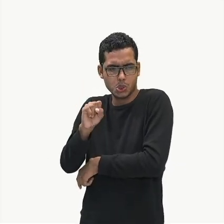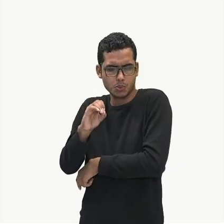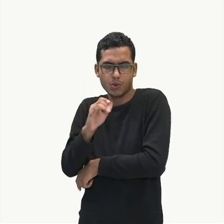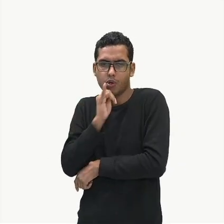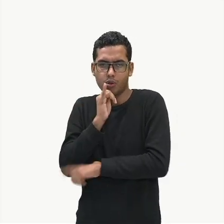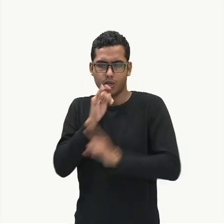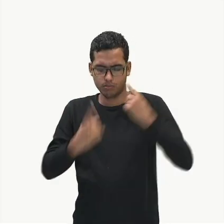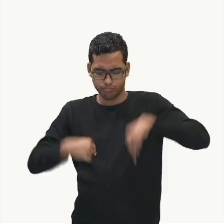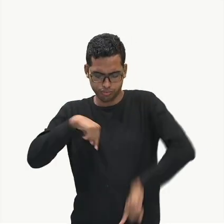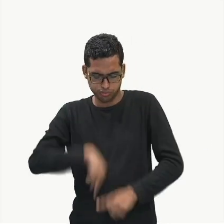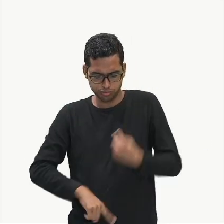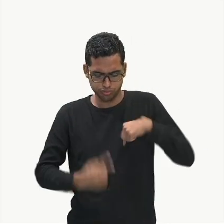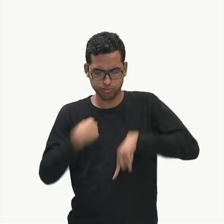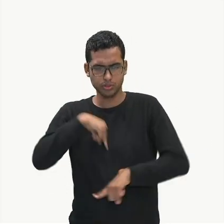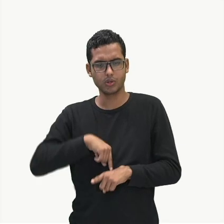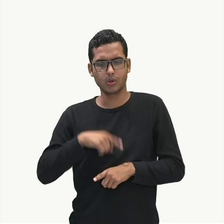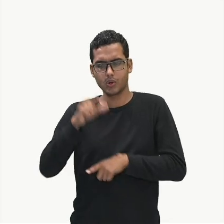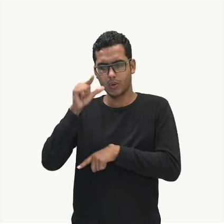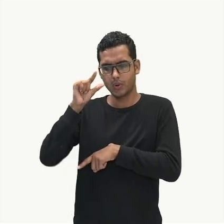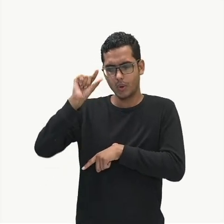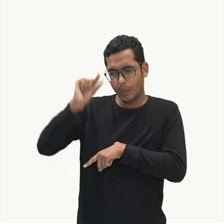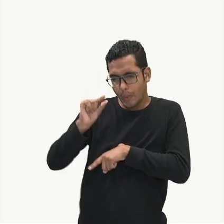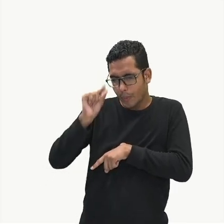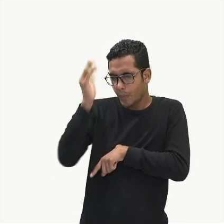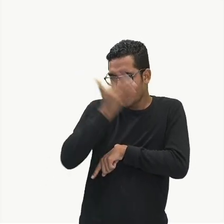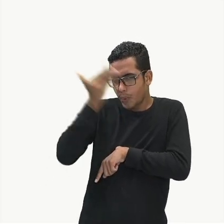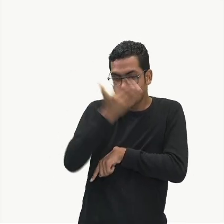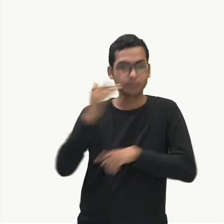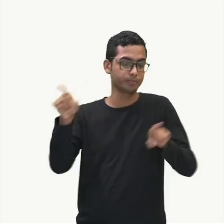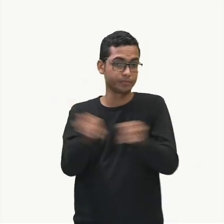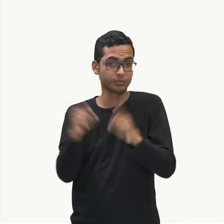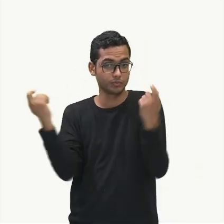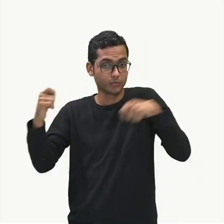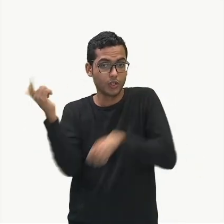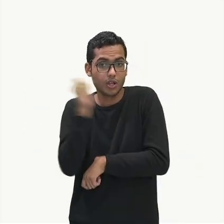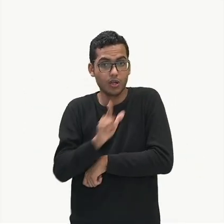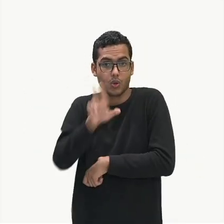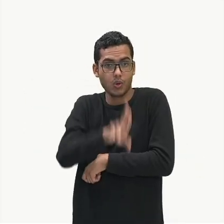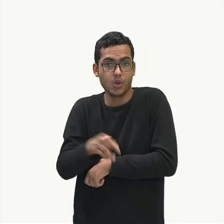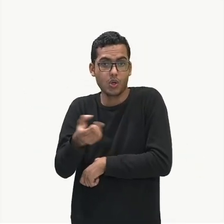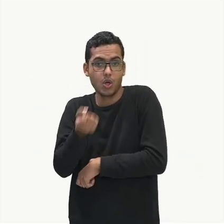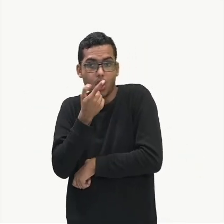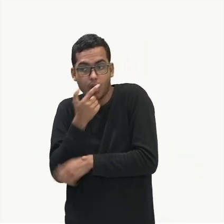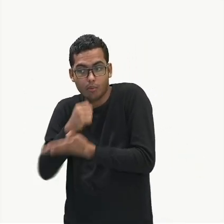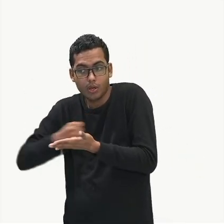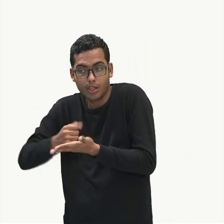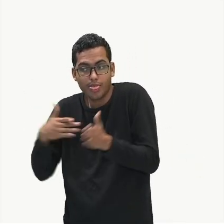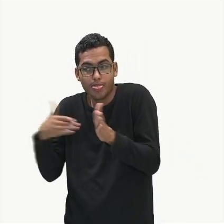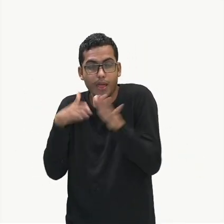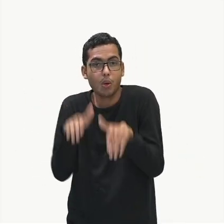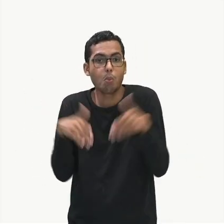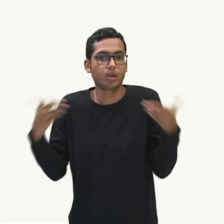ponto você vai poder consumir uma determinada medicação, um determinado